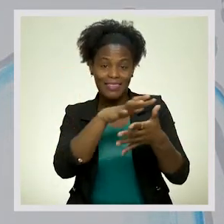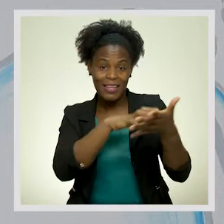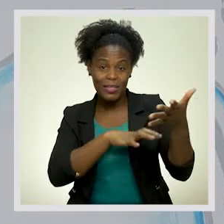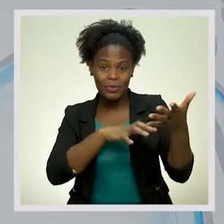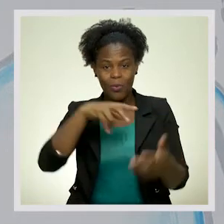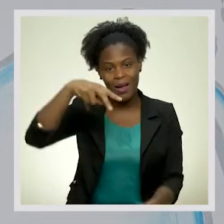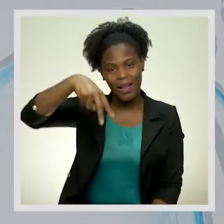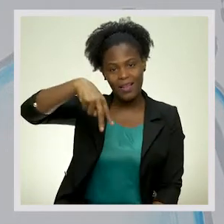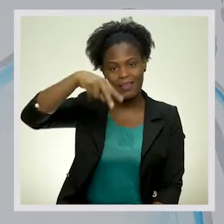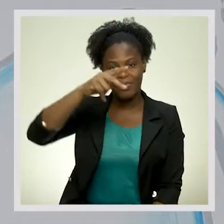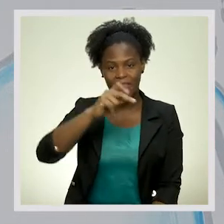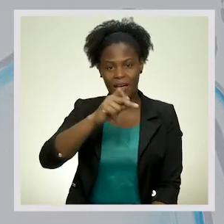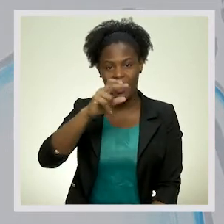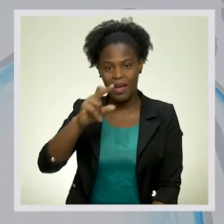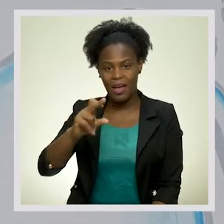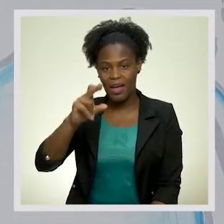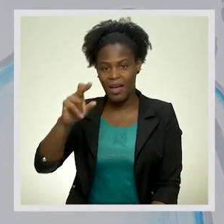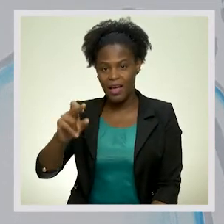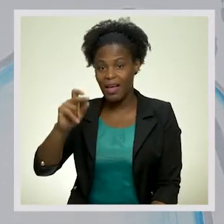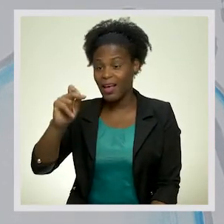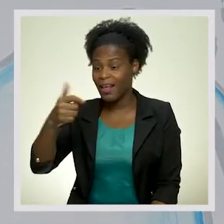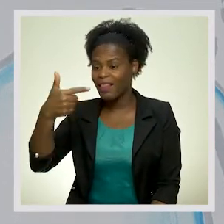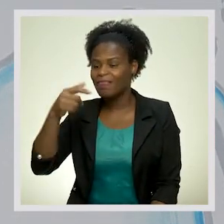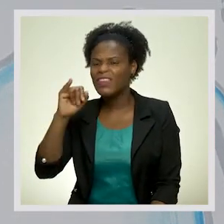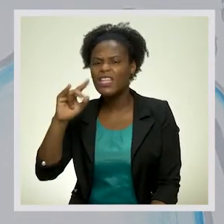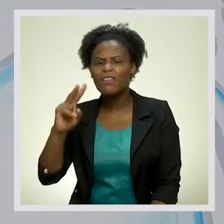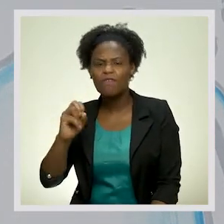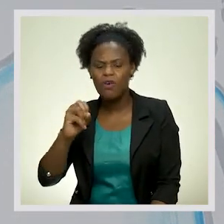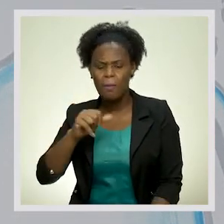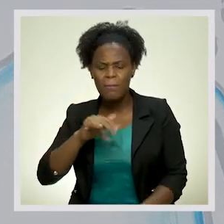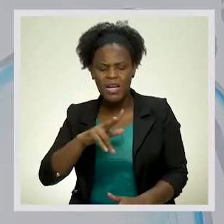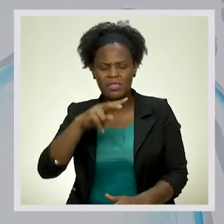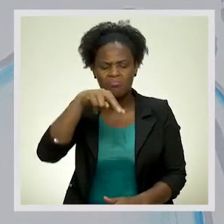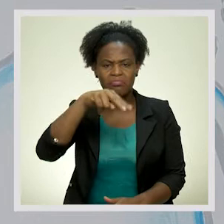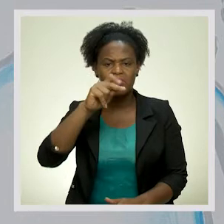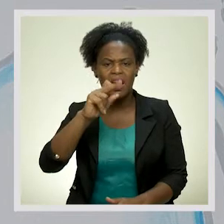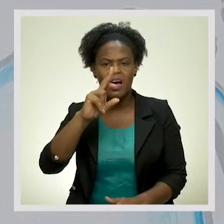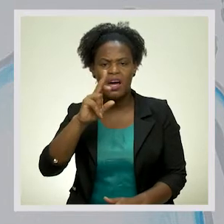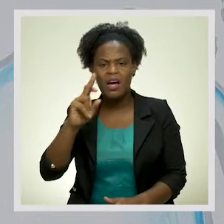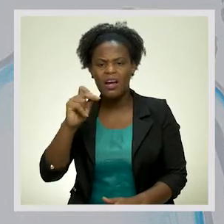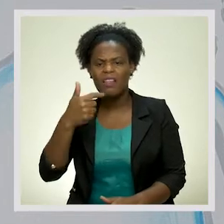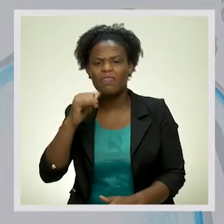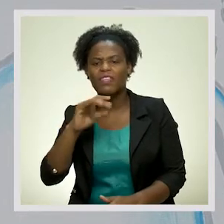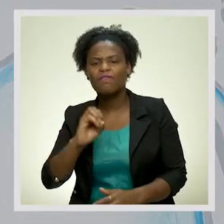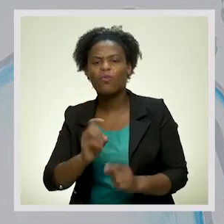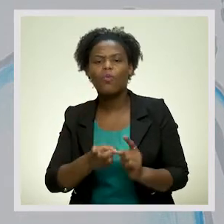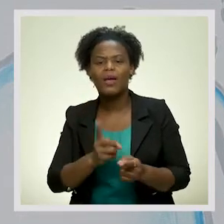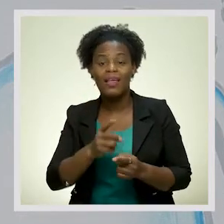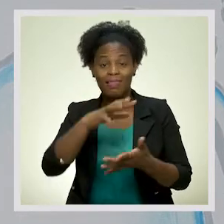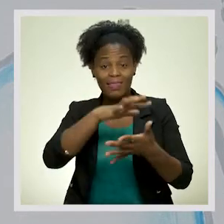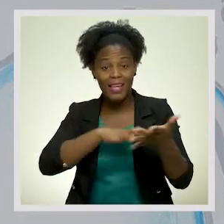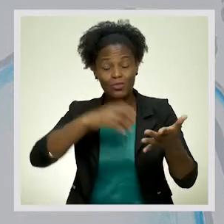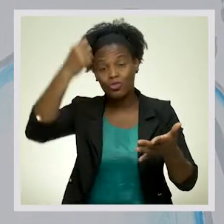narrativo? É aquele texto que conta histórias. E vamos ler melhor aqui na definição do que é